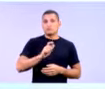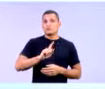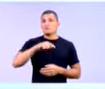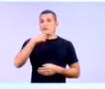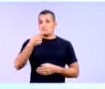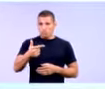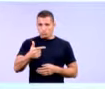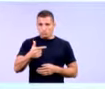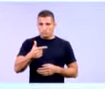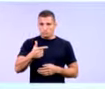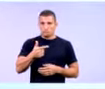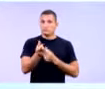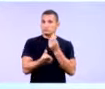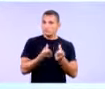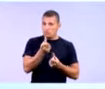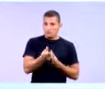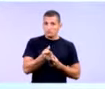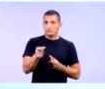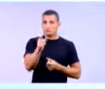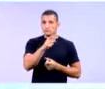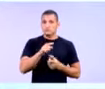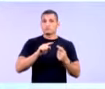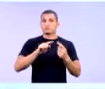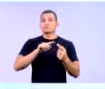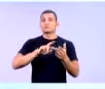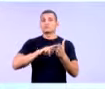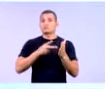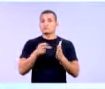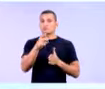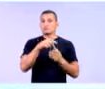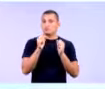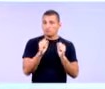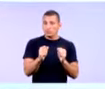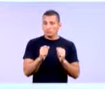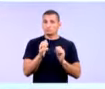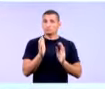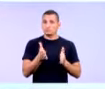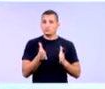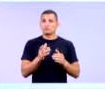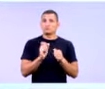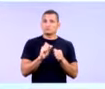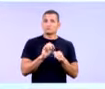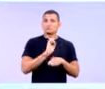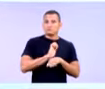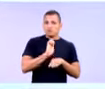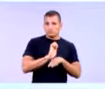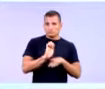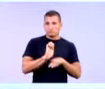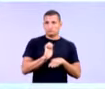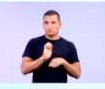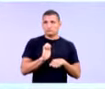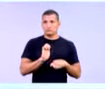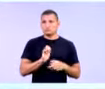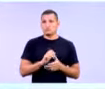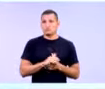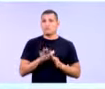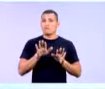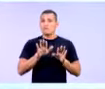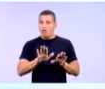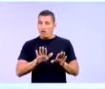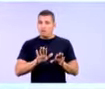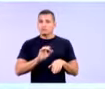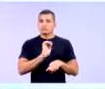segundo semestre, significa que vocês já poderão, né, aí fazer estágio. Né? Só que para fazer estágio